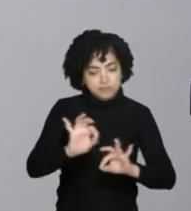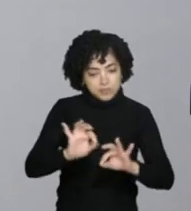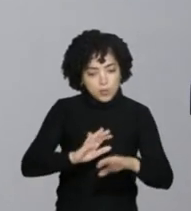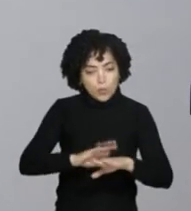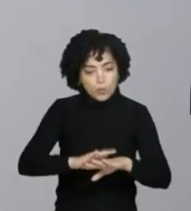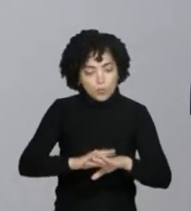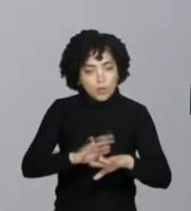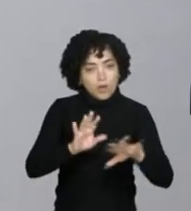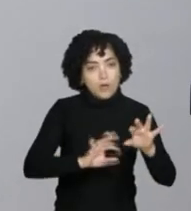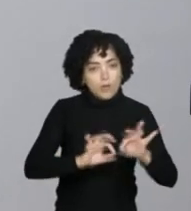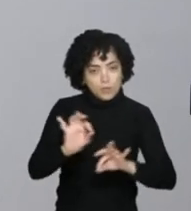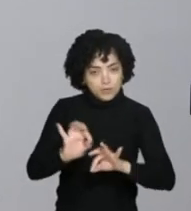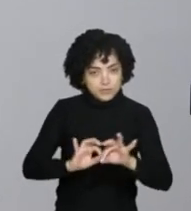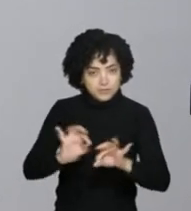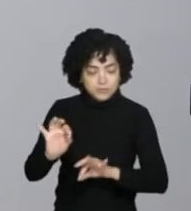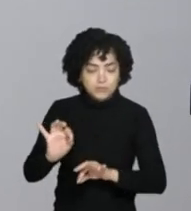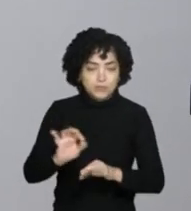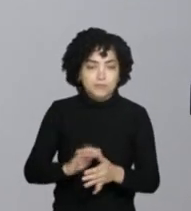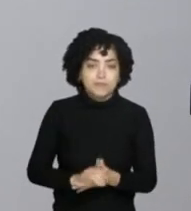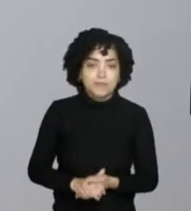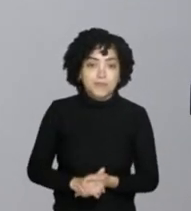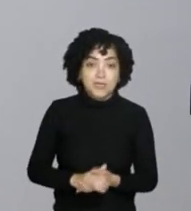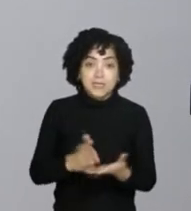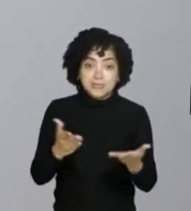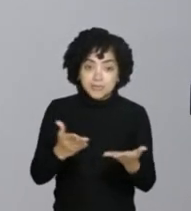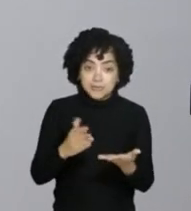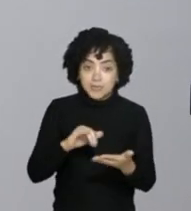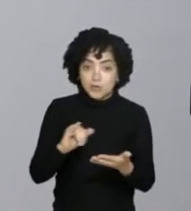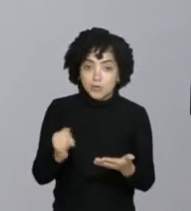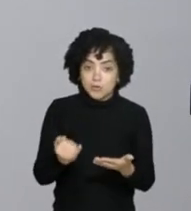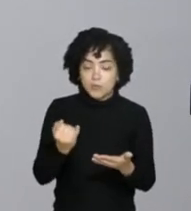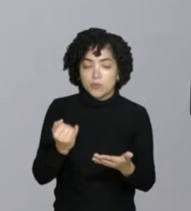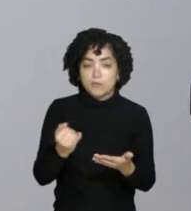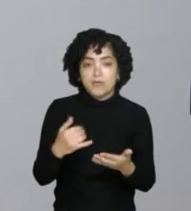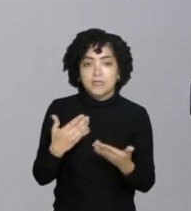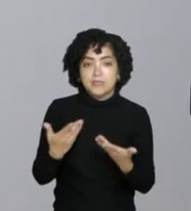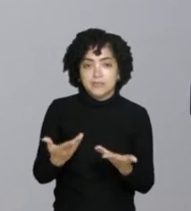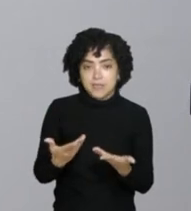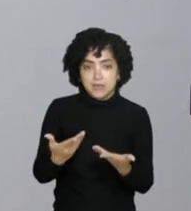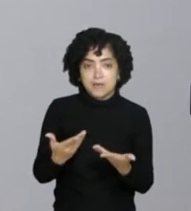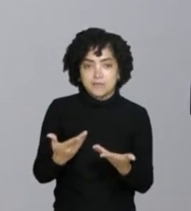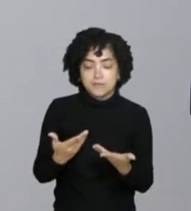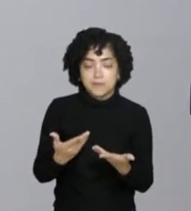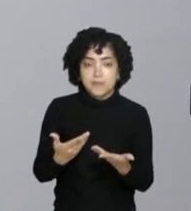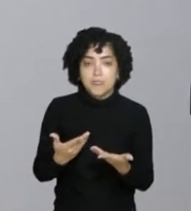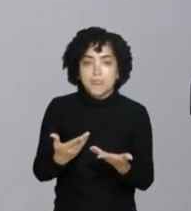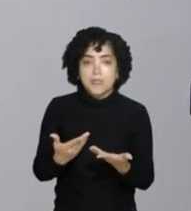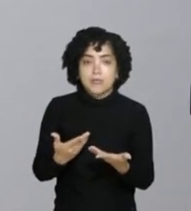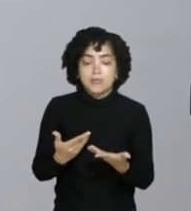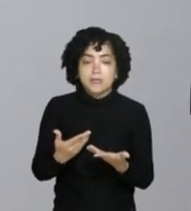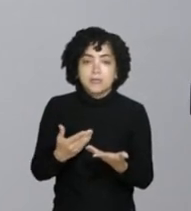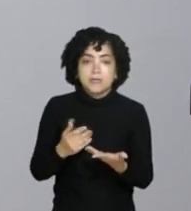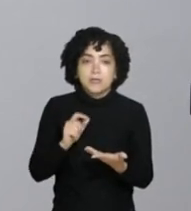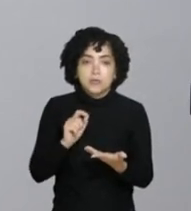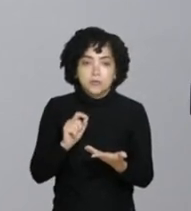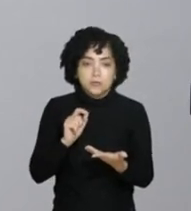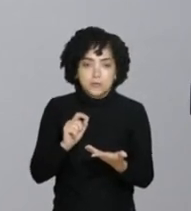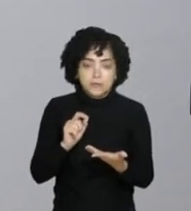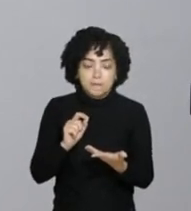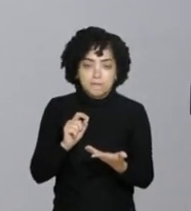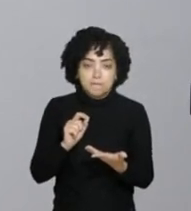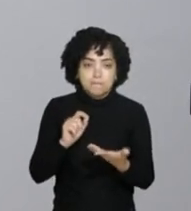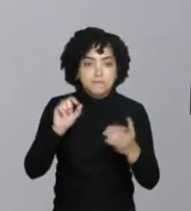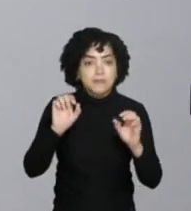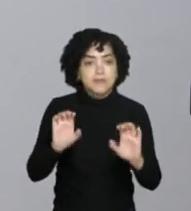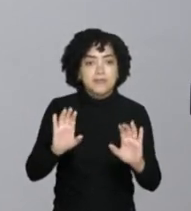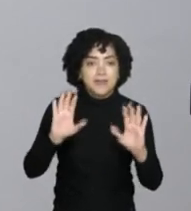isso lá acontecer. Eu queria aproveitar, senhor presidente, aqui, falar em nome de Marino Câmara, da festa